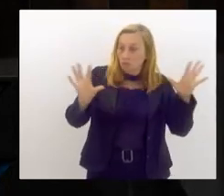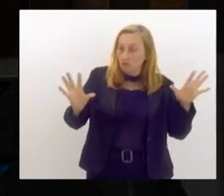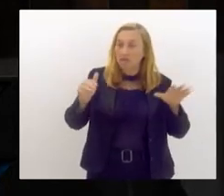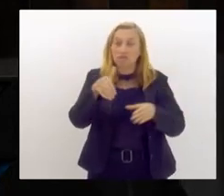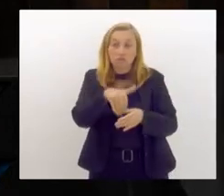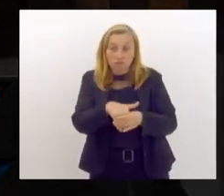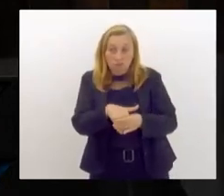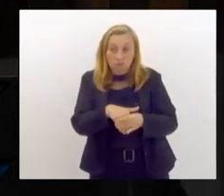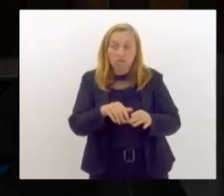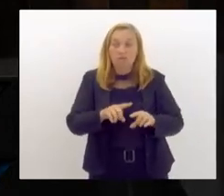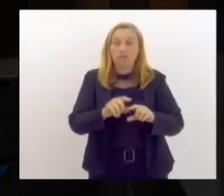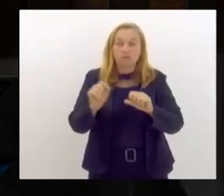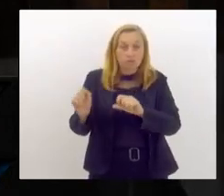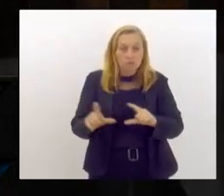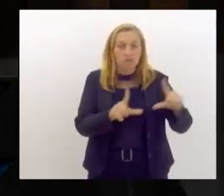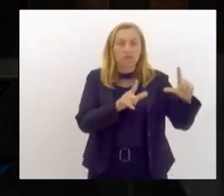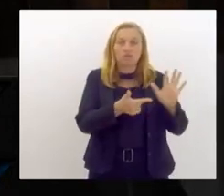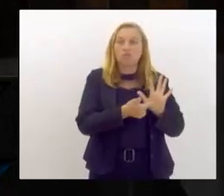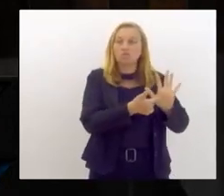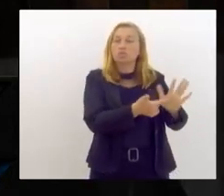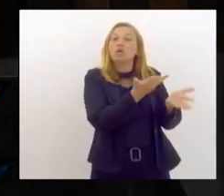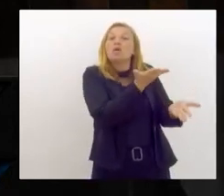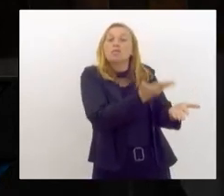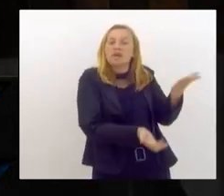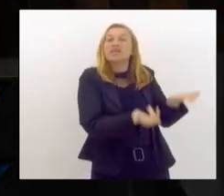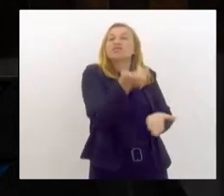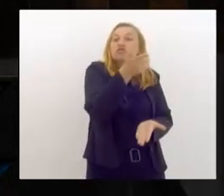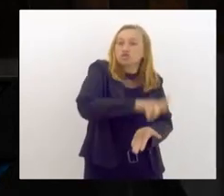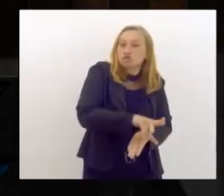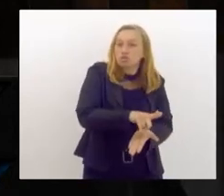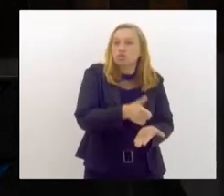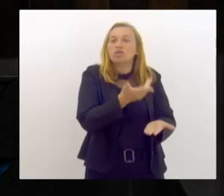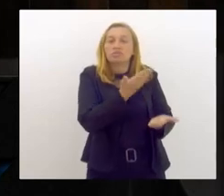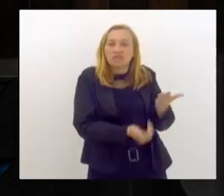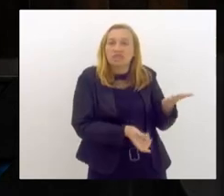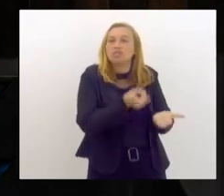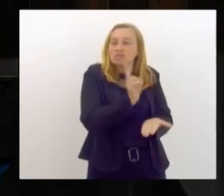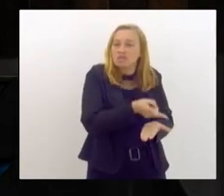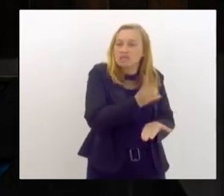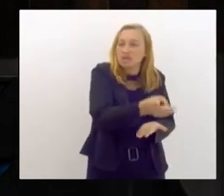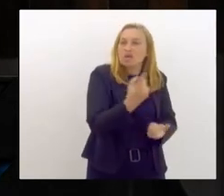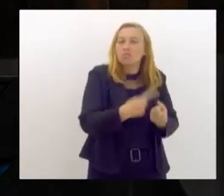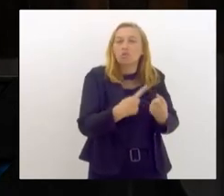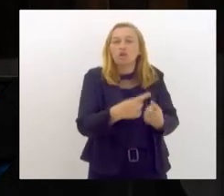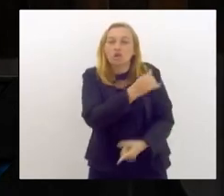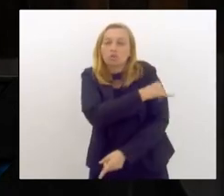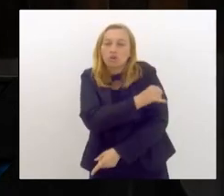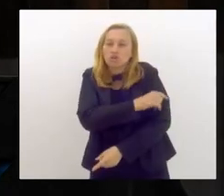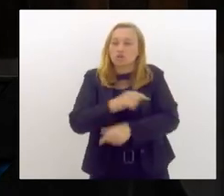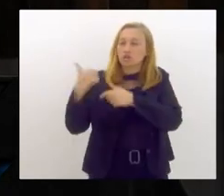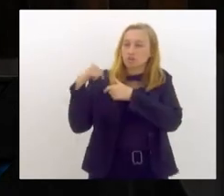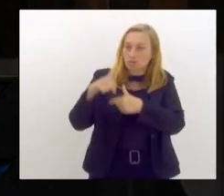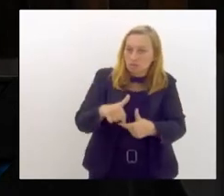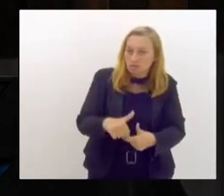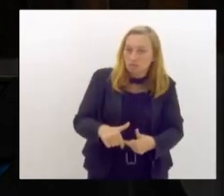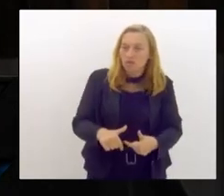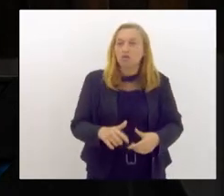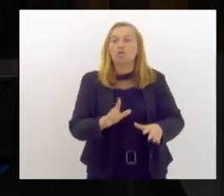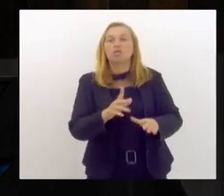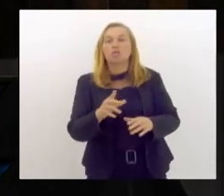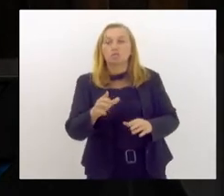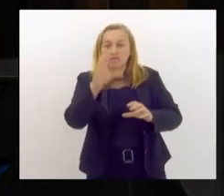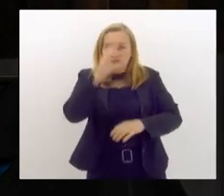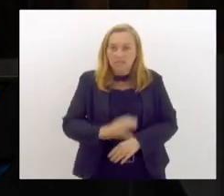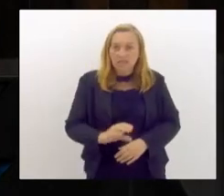voto, mas o painel evidenciou que perderam de novo e perderão sempre, porque o Rio de Janeiro é conservador, porque o cidadão de